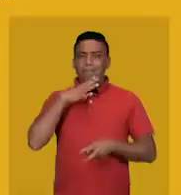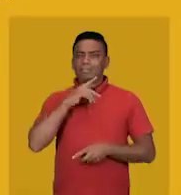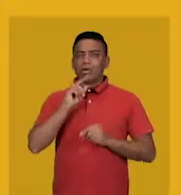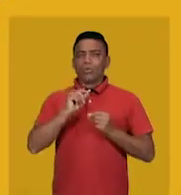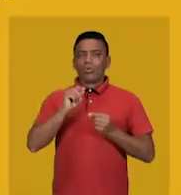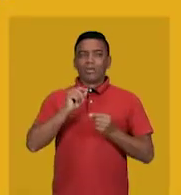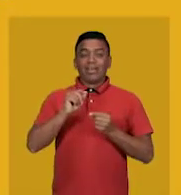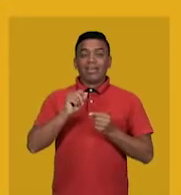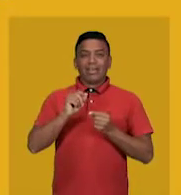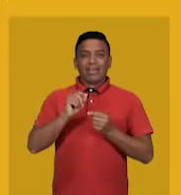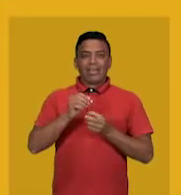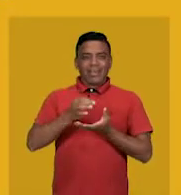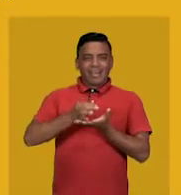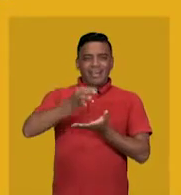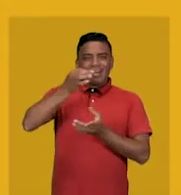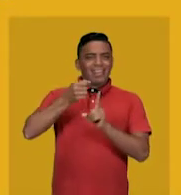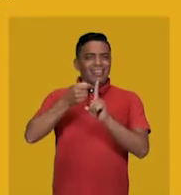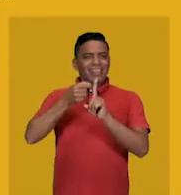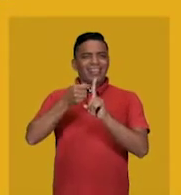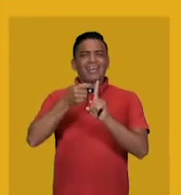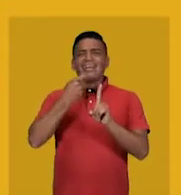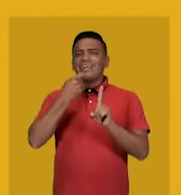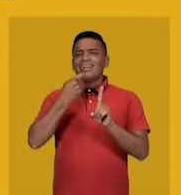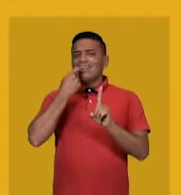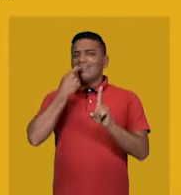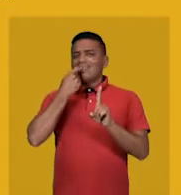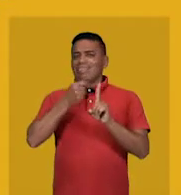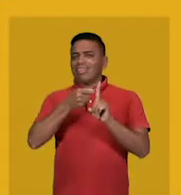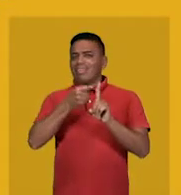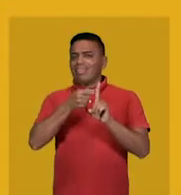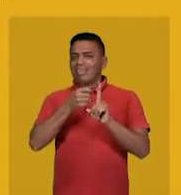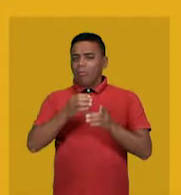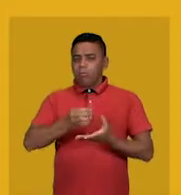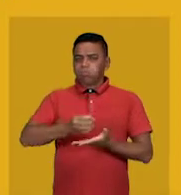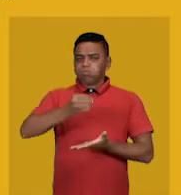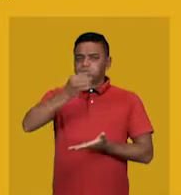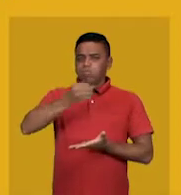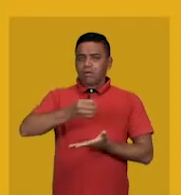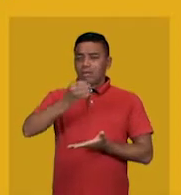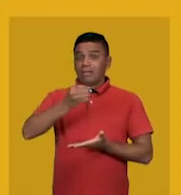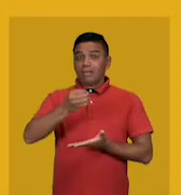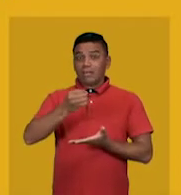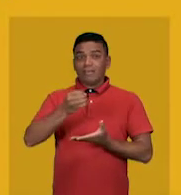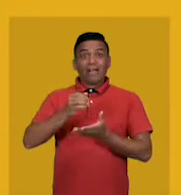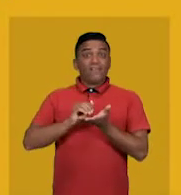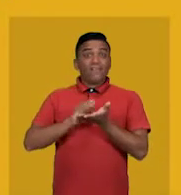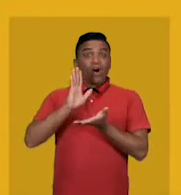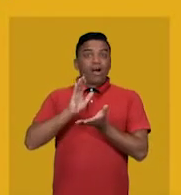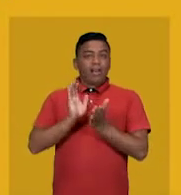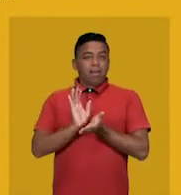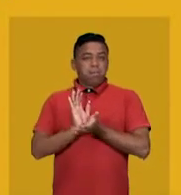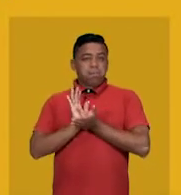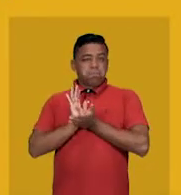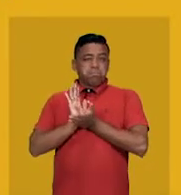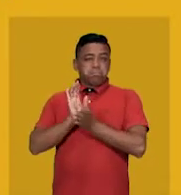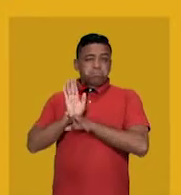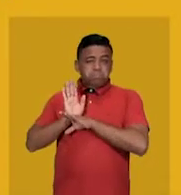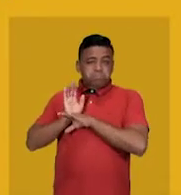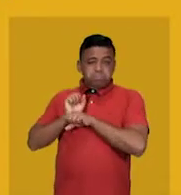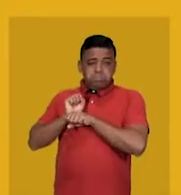empurrar esse êmbolo para fora. Por quê? Porque o volume, devido à sua expansão,